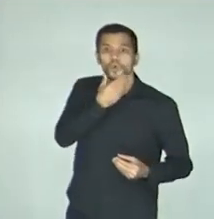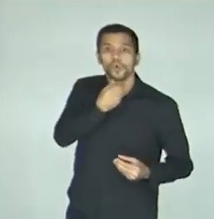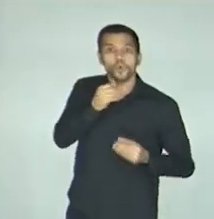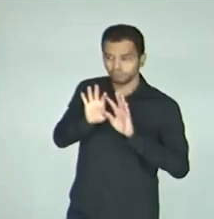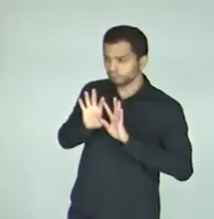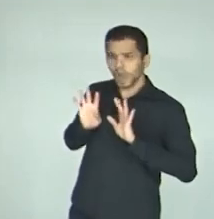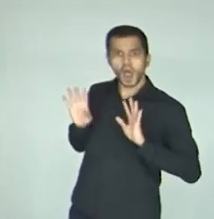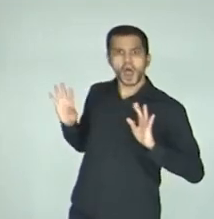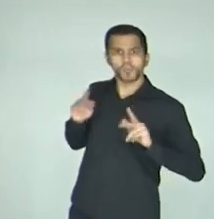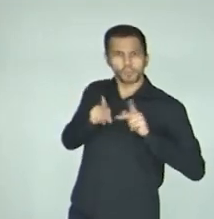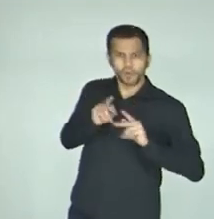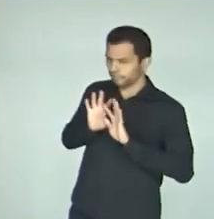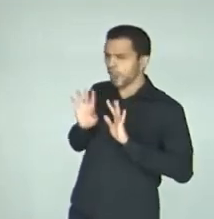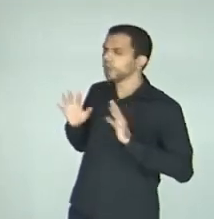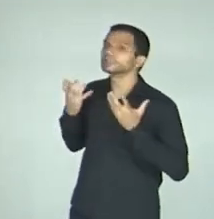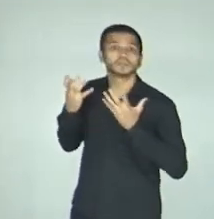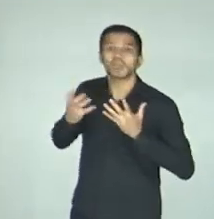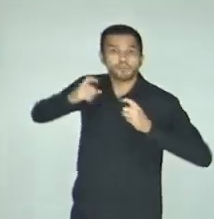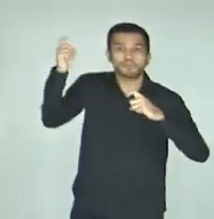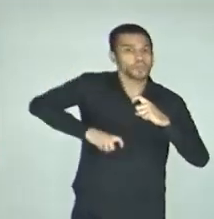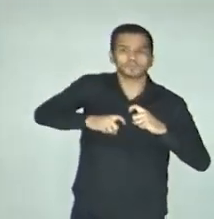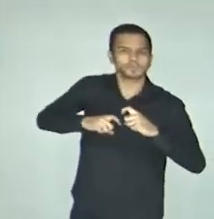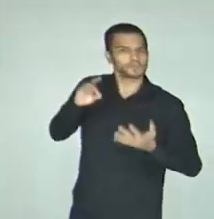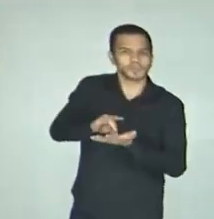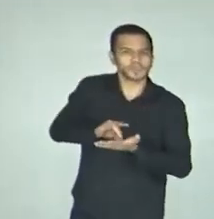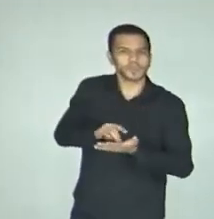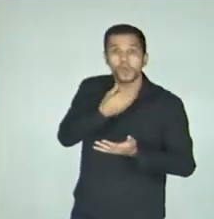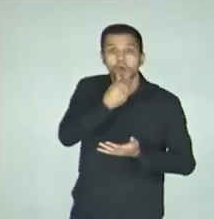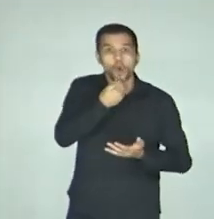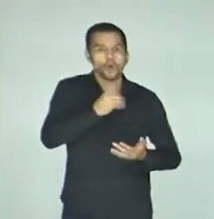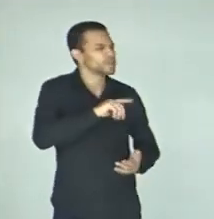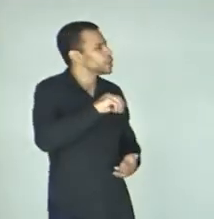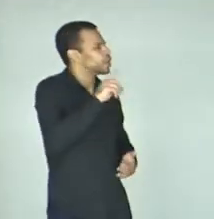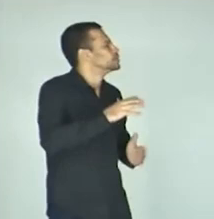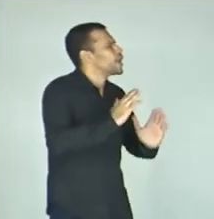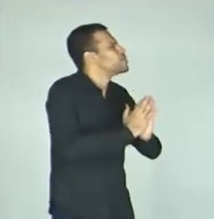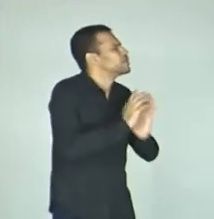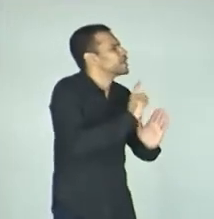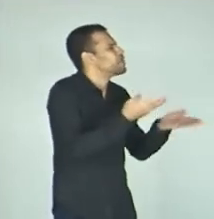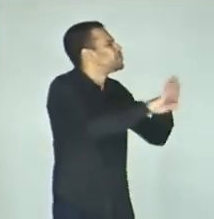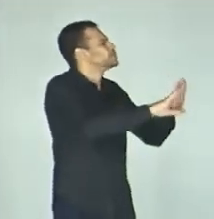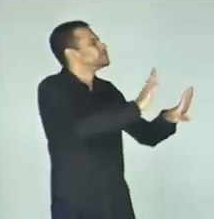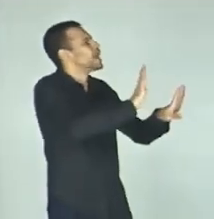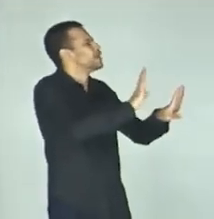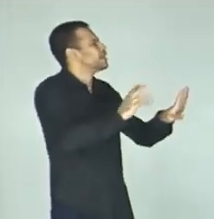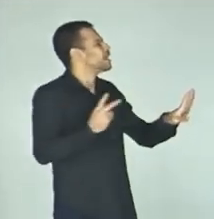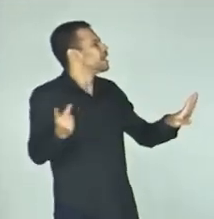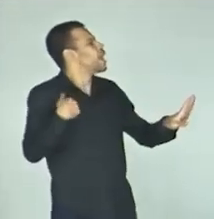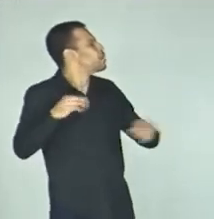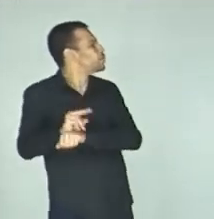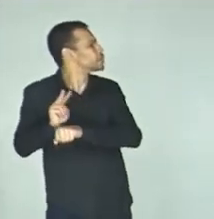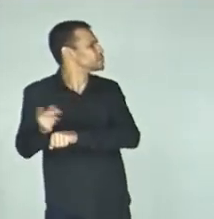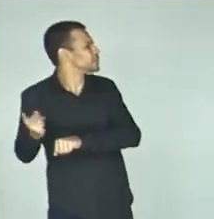sexo com eles e o Luan sai para fora de casa fecha a porta por favor não faz nada com eles não estão